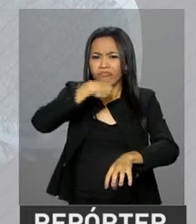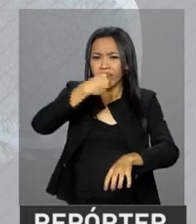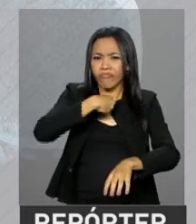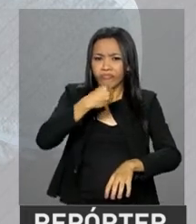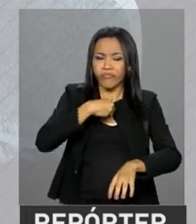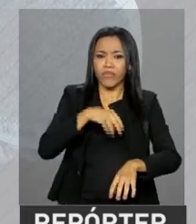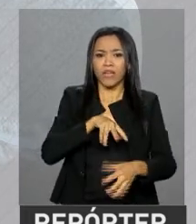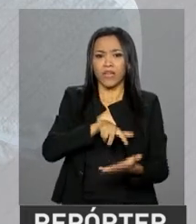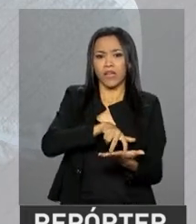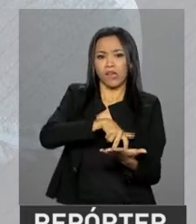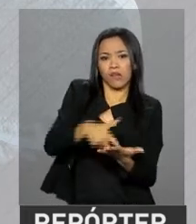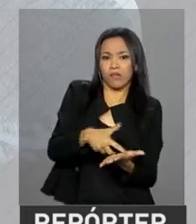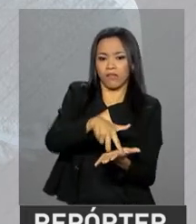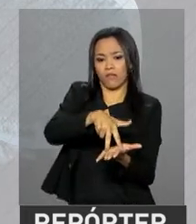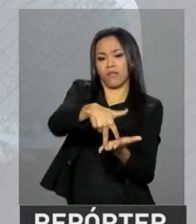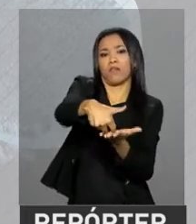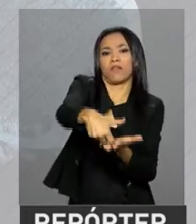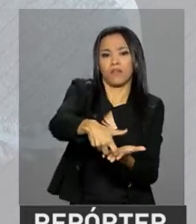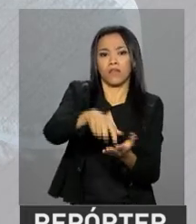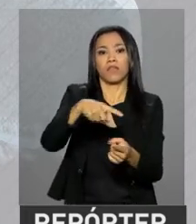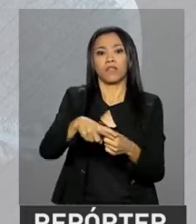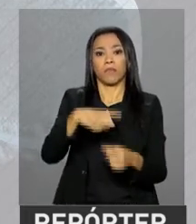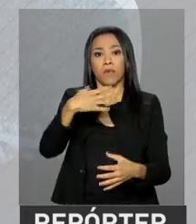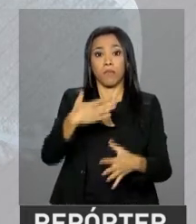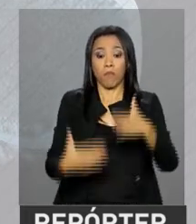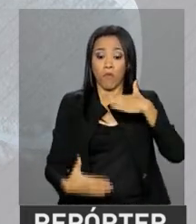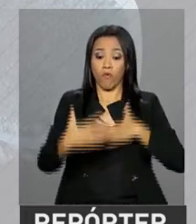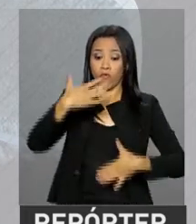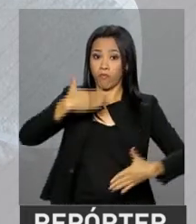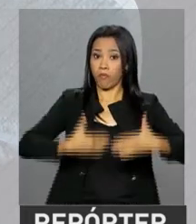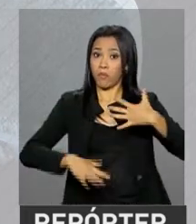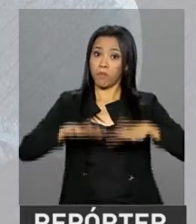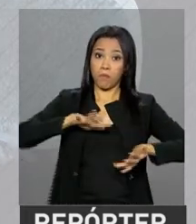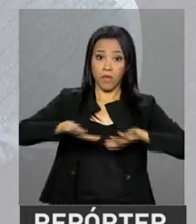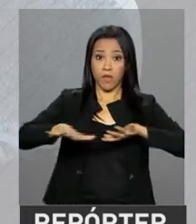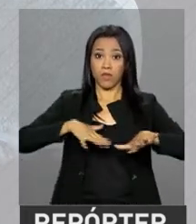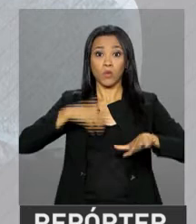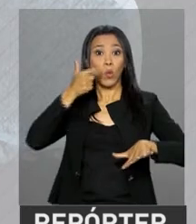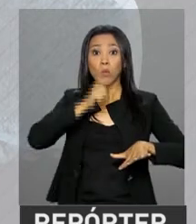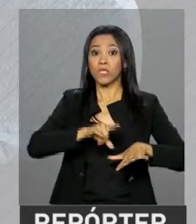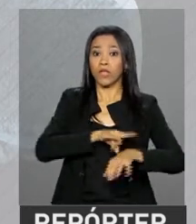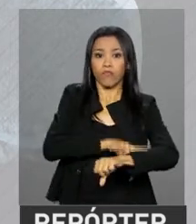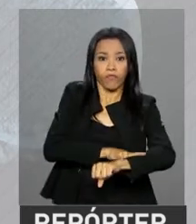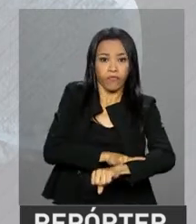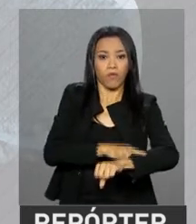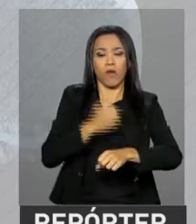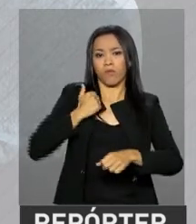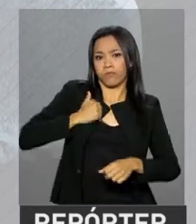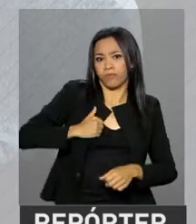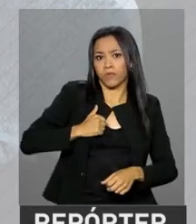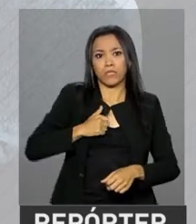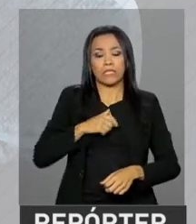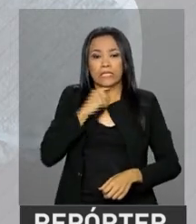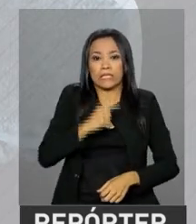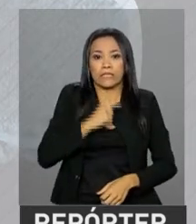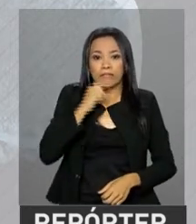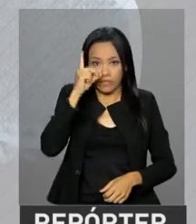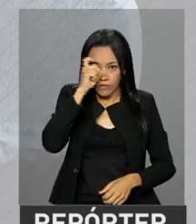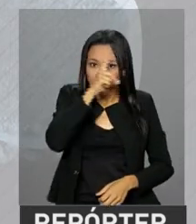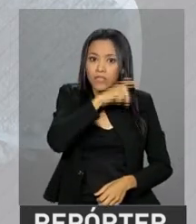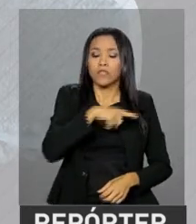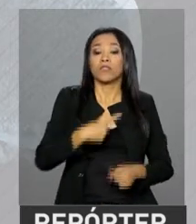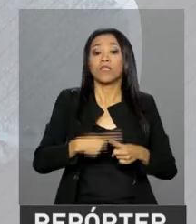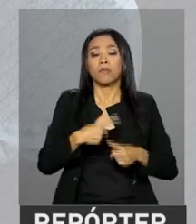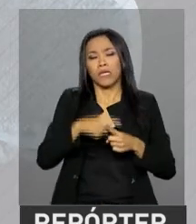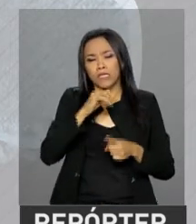da coordenação motora. Além disso, o paciente passa a não controlar as fezes e a urina. Depressão e ansiedade também podem